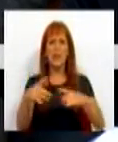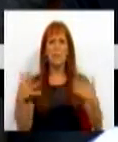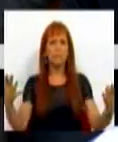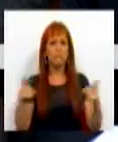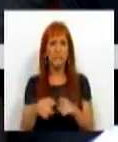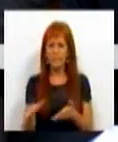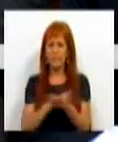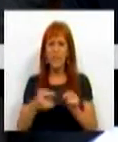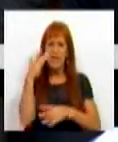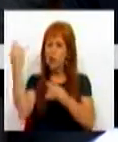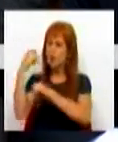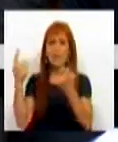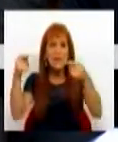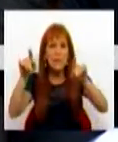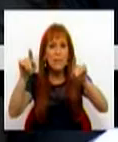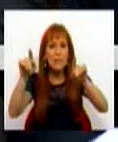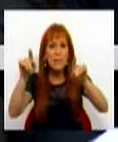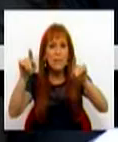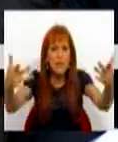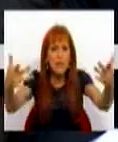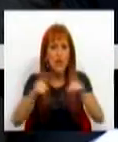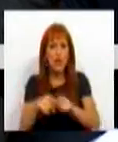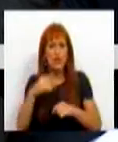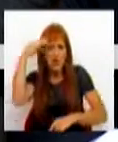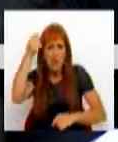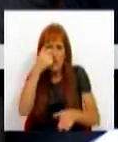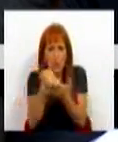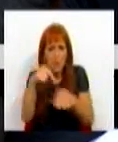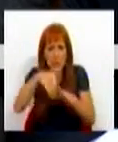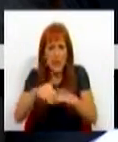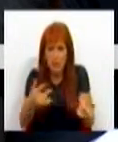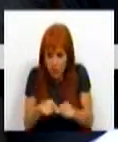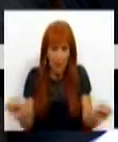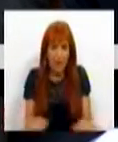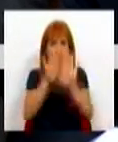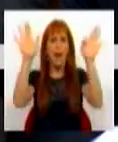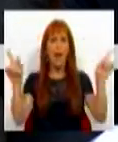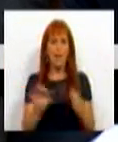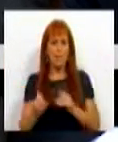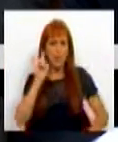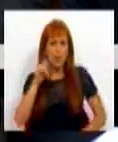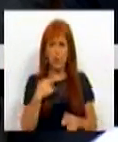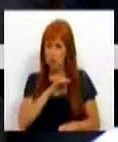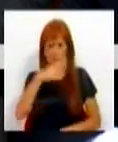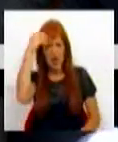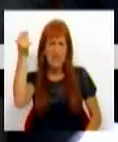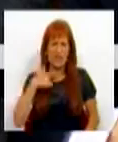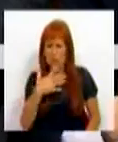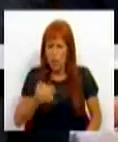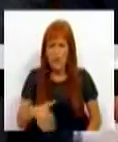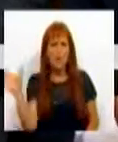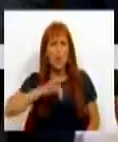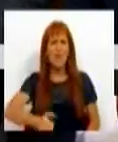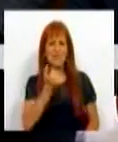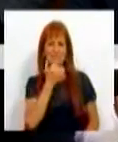que assenta nas exportações, mas também no mercado interno. Nós não esquecemos o mercado interno. O mercado interno é, obviamente, um aspecto fundamental que os senhores esqueceram completamente. E eu